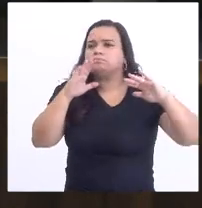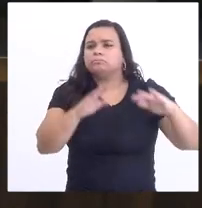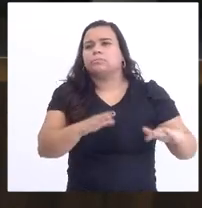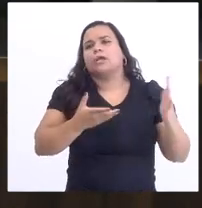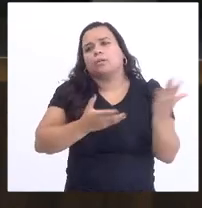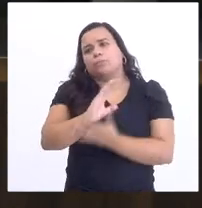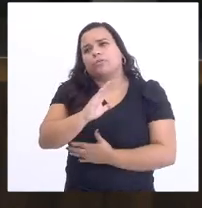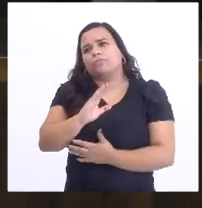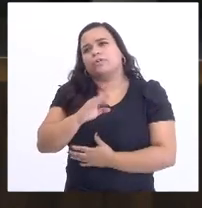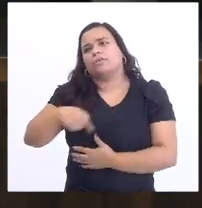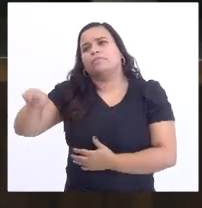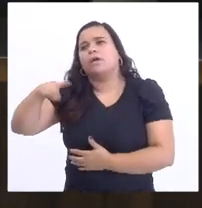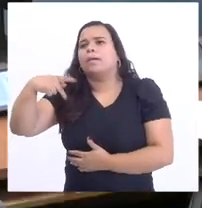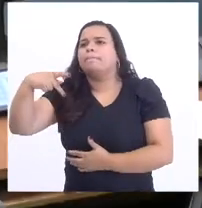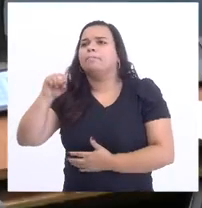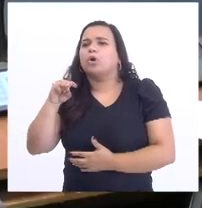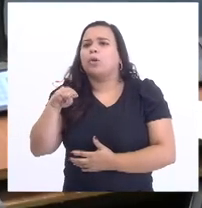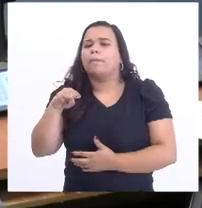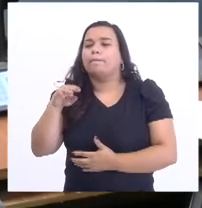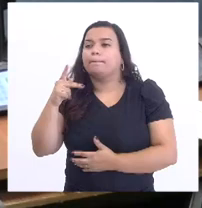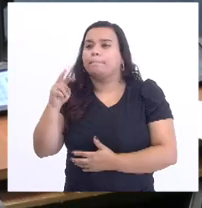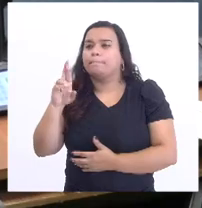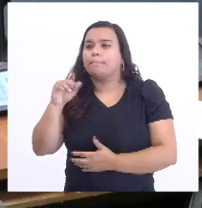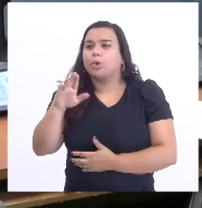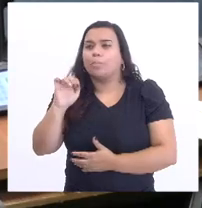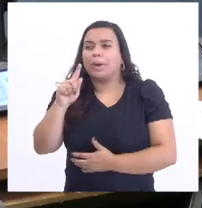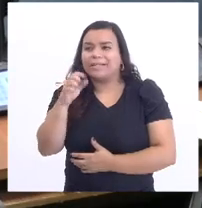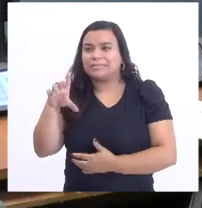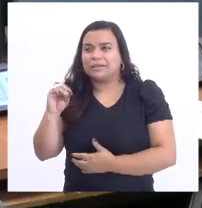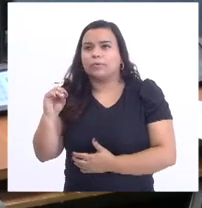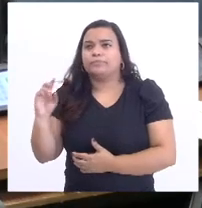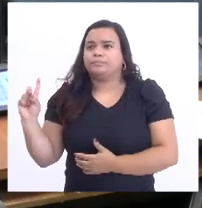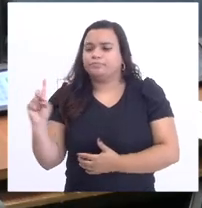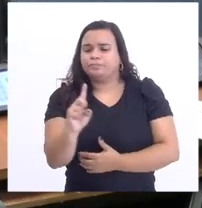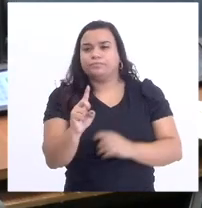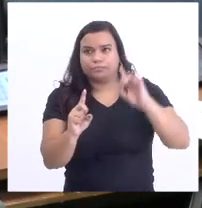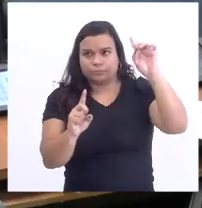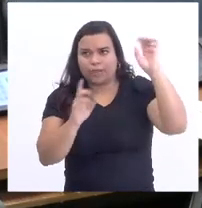aprovados, vai à promulgação. Presidente. Deputada Lucinha.